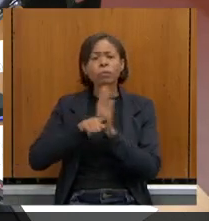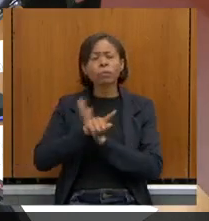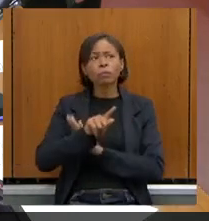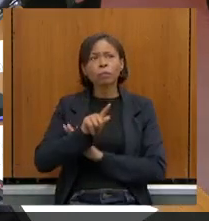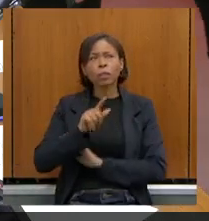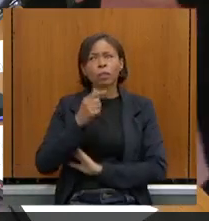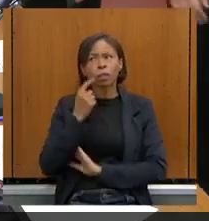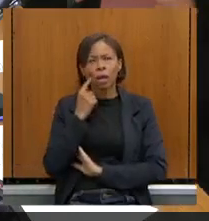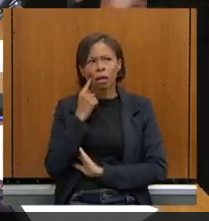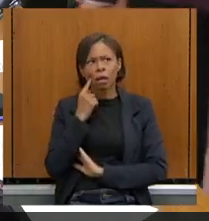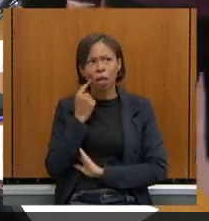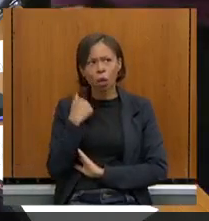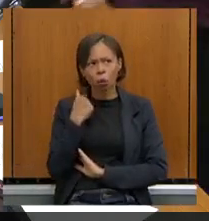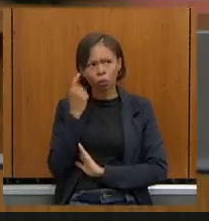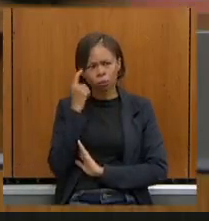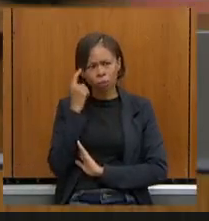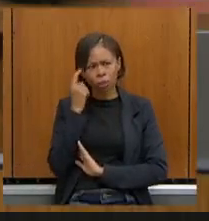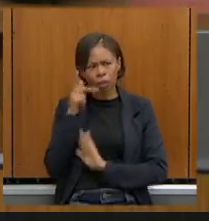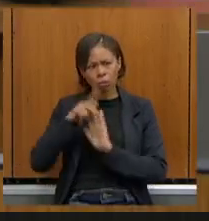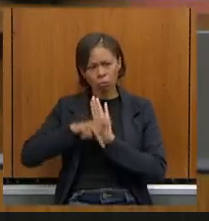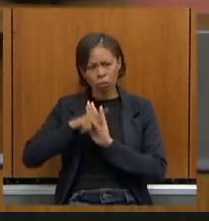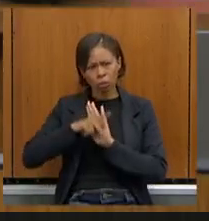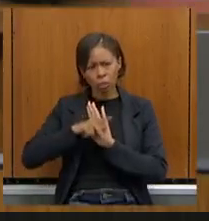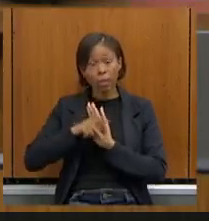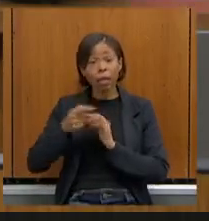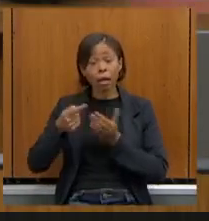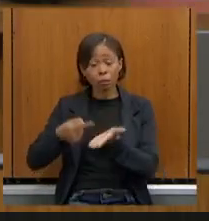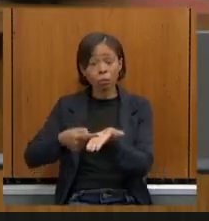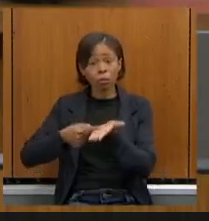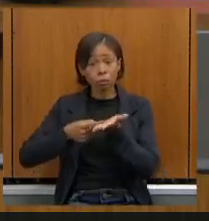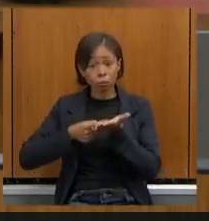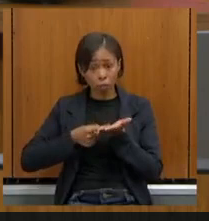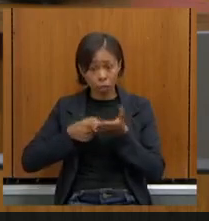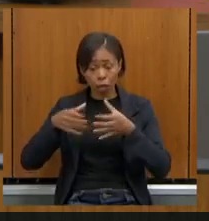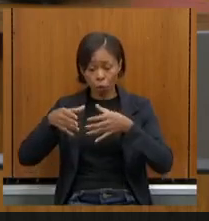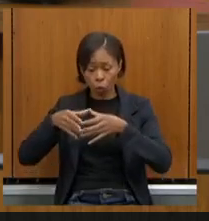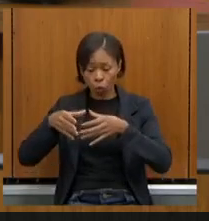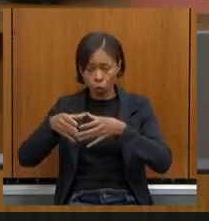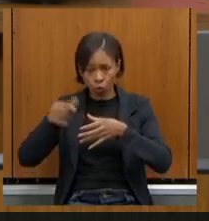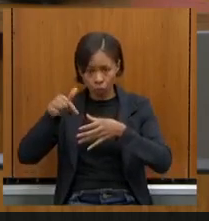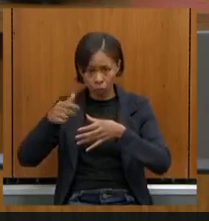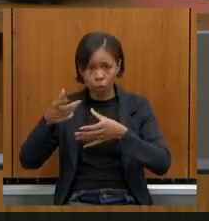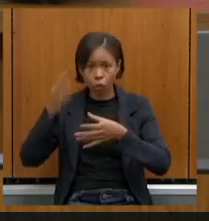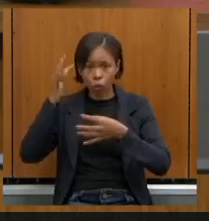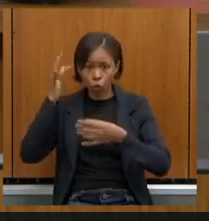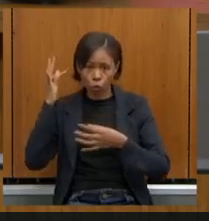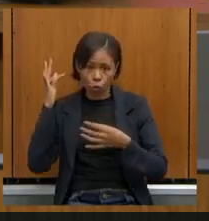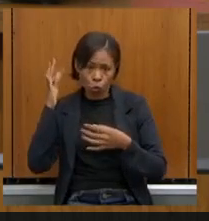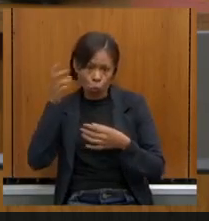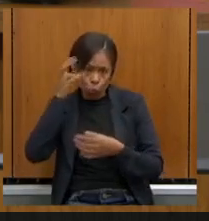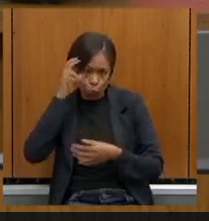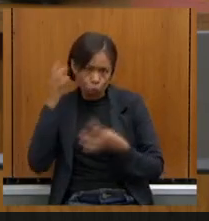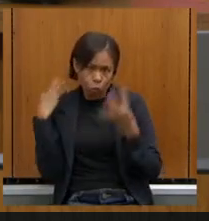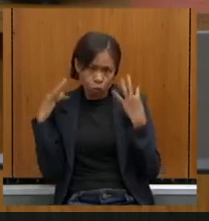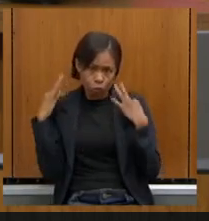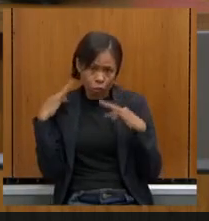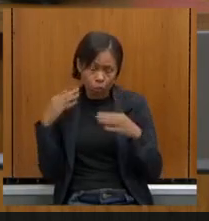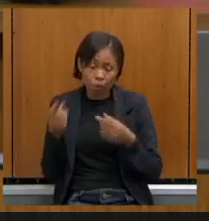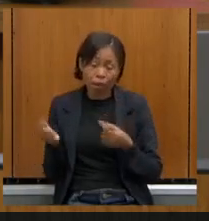pensando e eu gostaria de convidar também a Comissão de Cultura e Turismo para estar com a gente no dia 14?